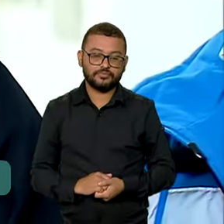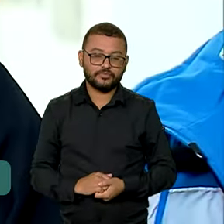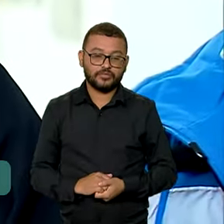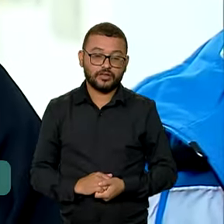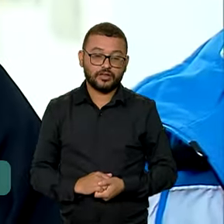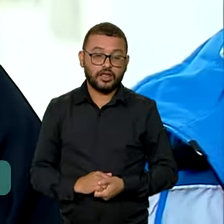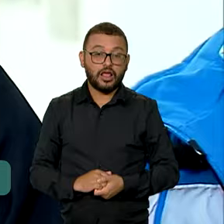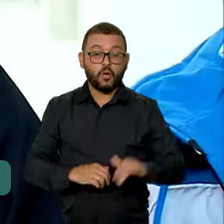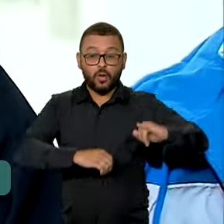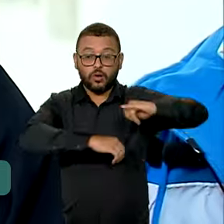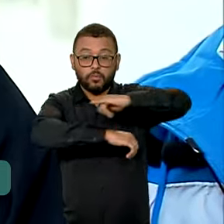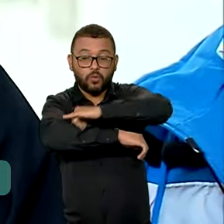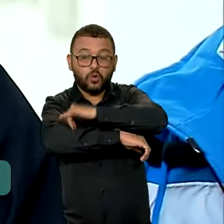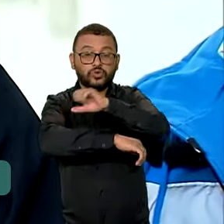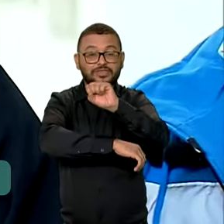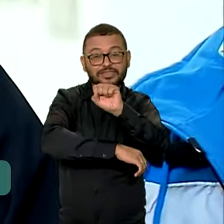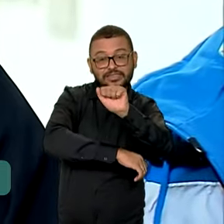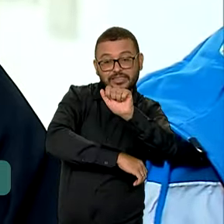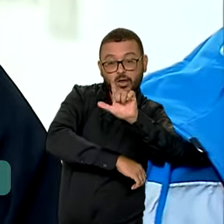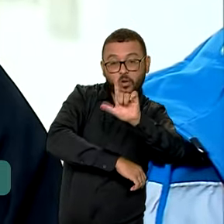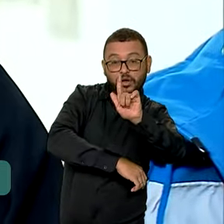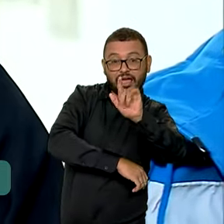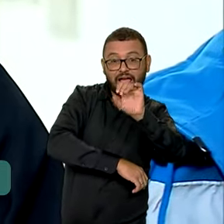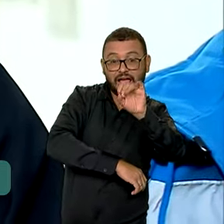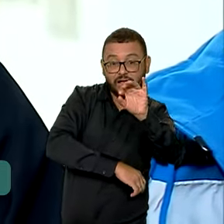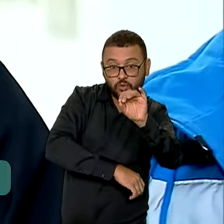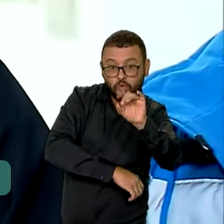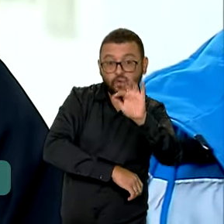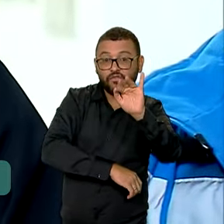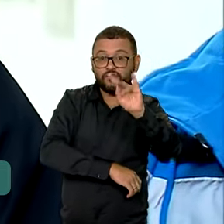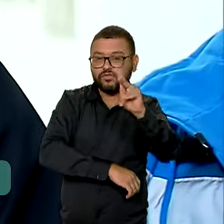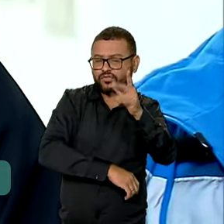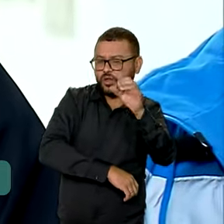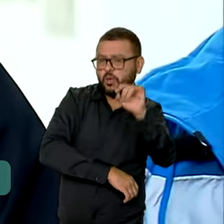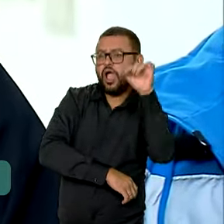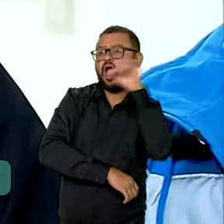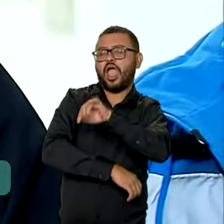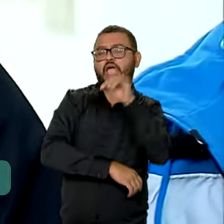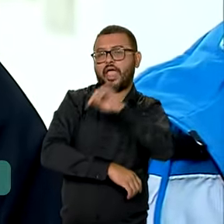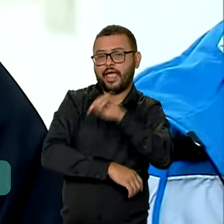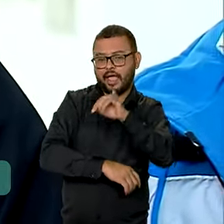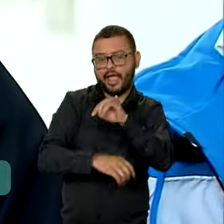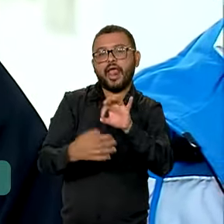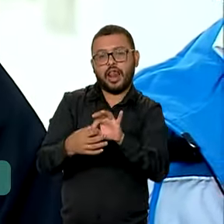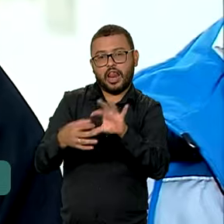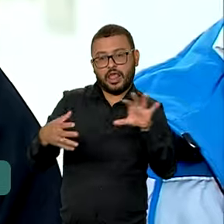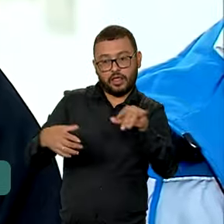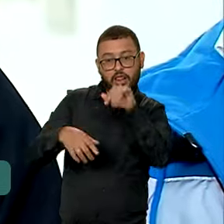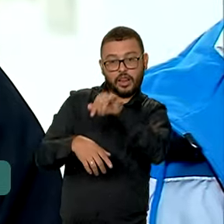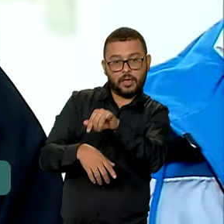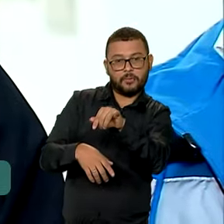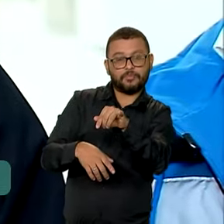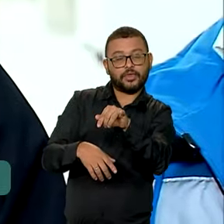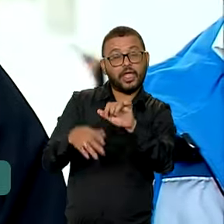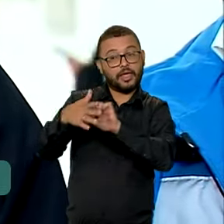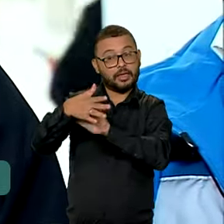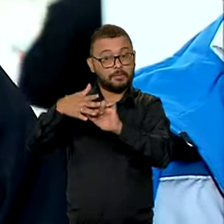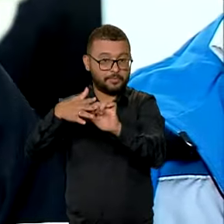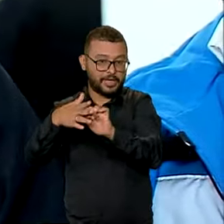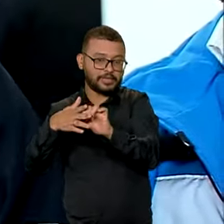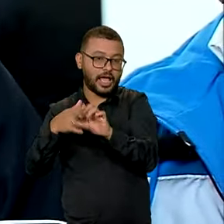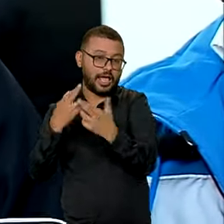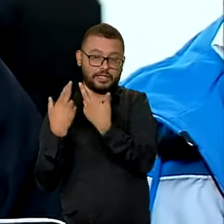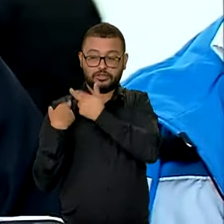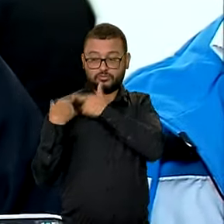Nosso aeroporto Salgado Filho, ele é uma concessão, né? A empresa